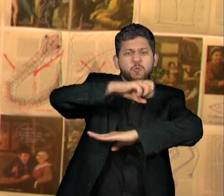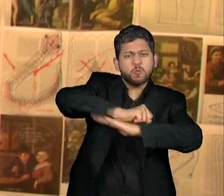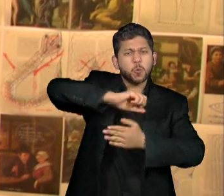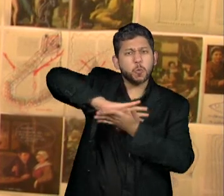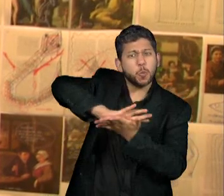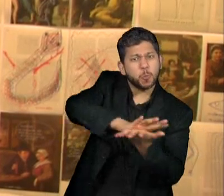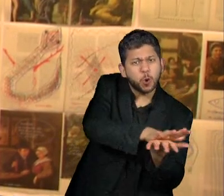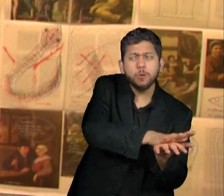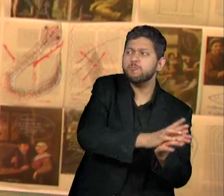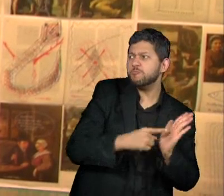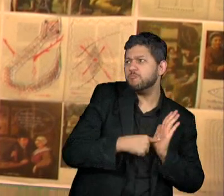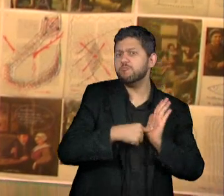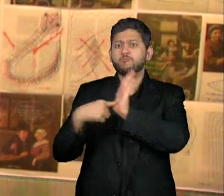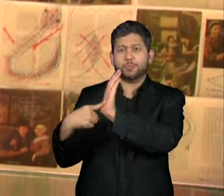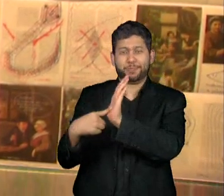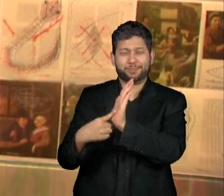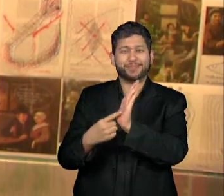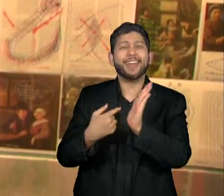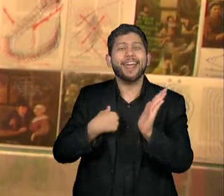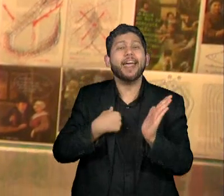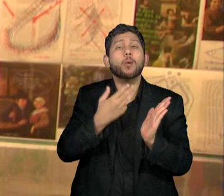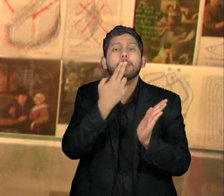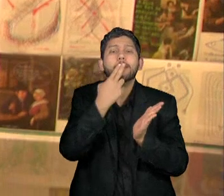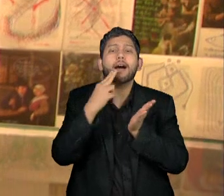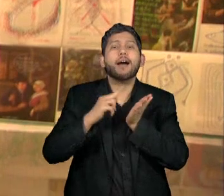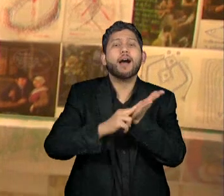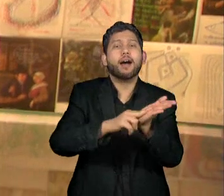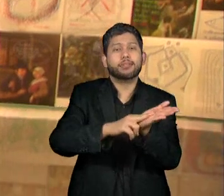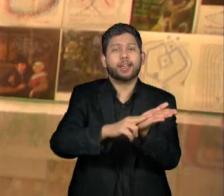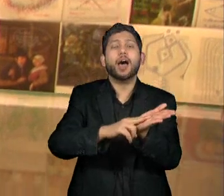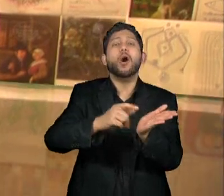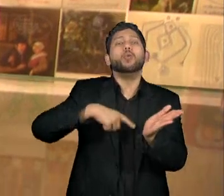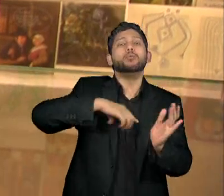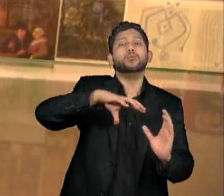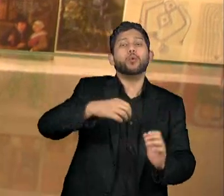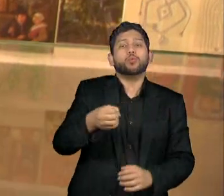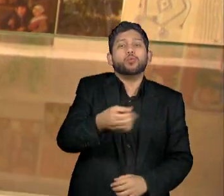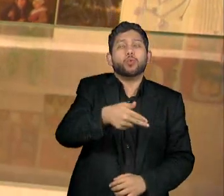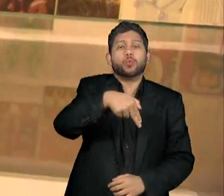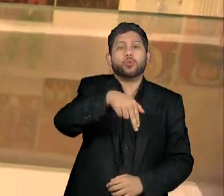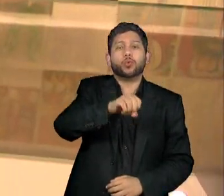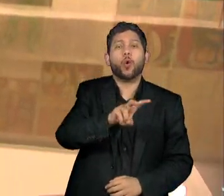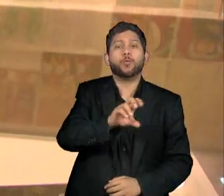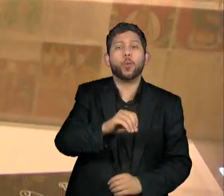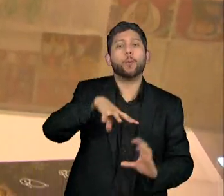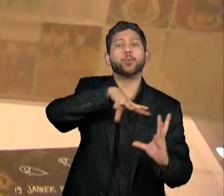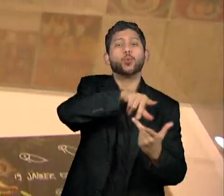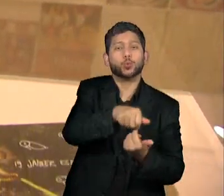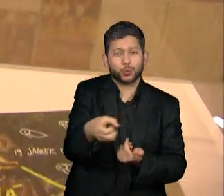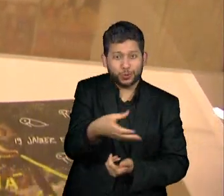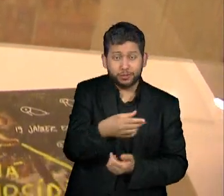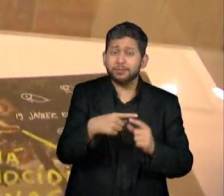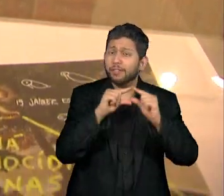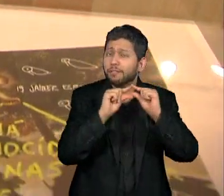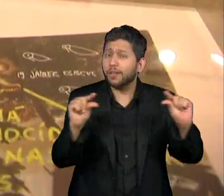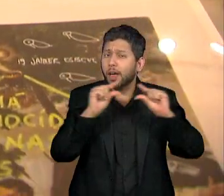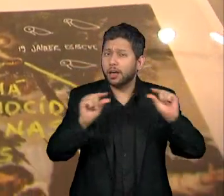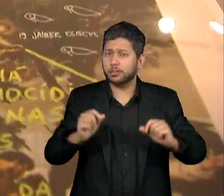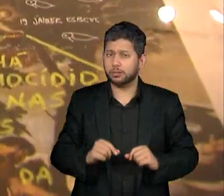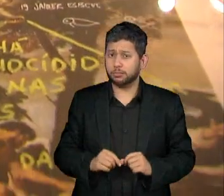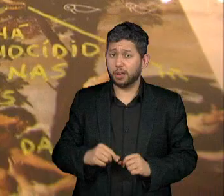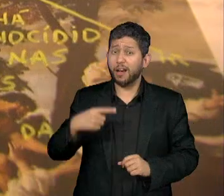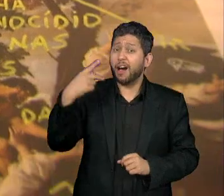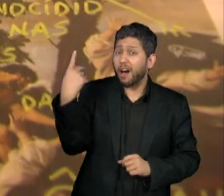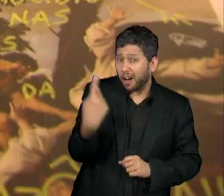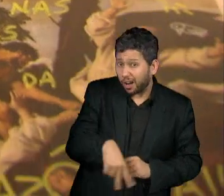Velho Mundo, que foi adquirida recentemente pelo Centro Georges Pompidou de Paris, há frases como: há